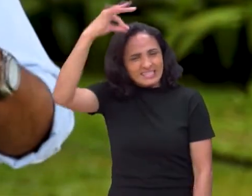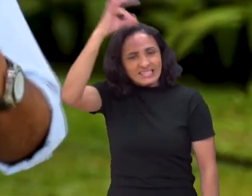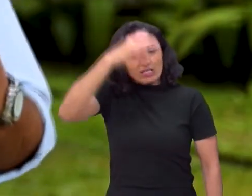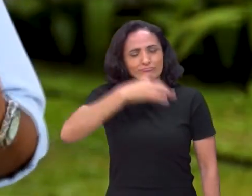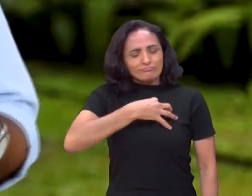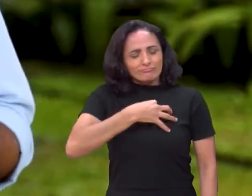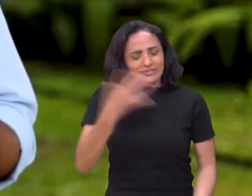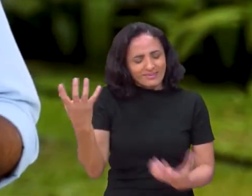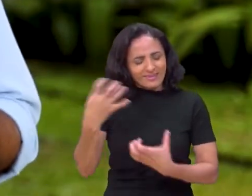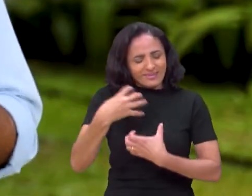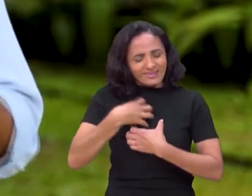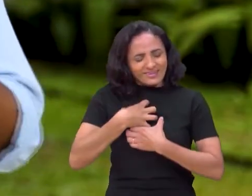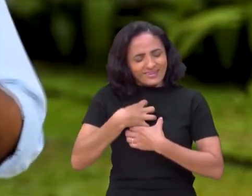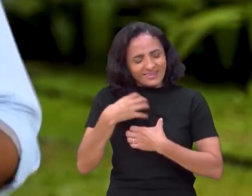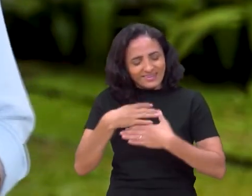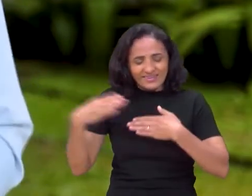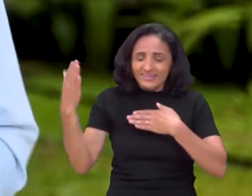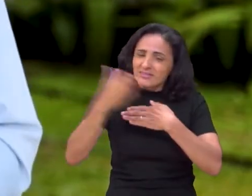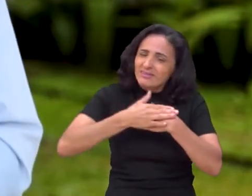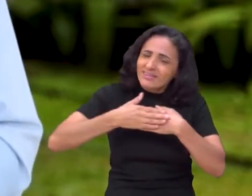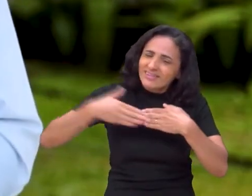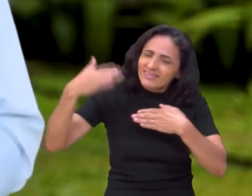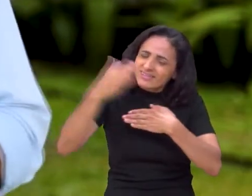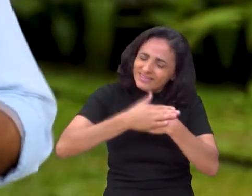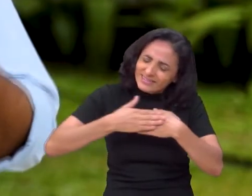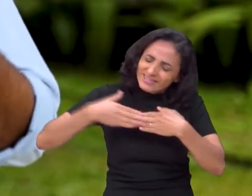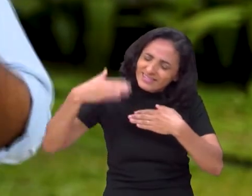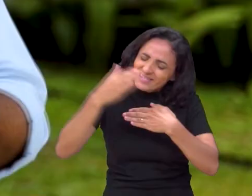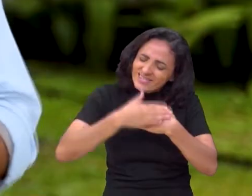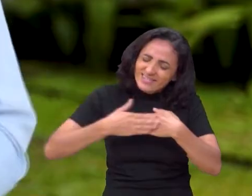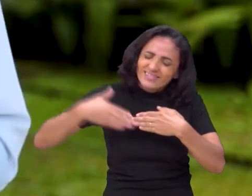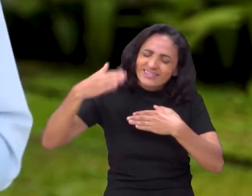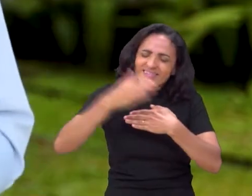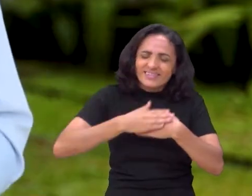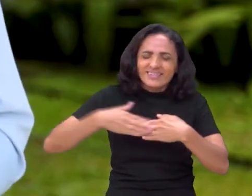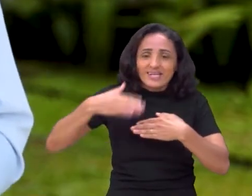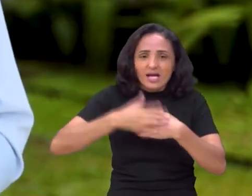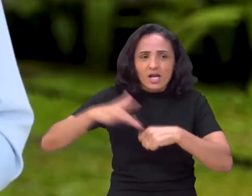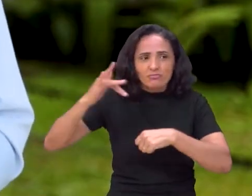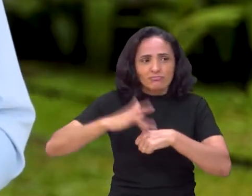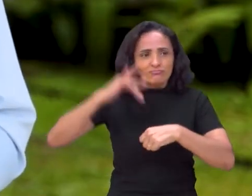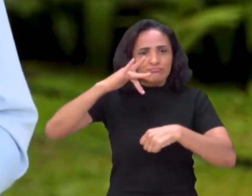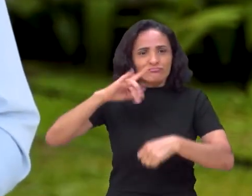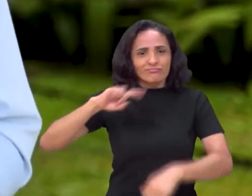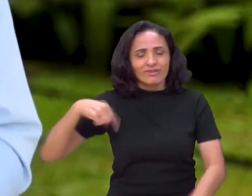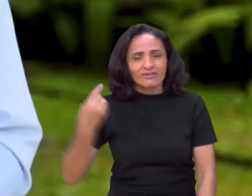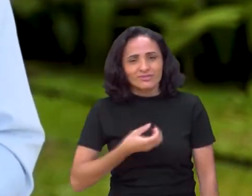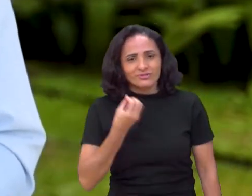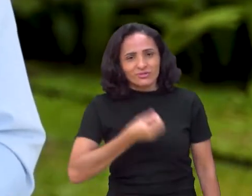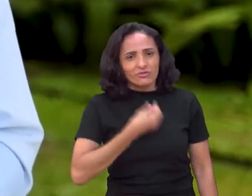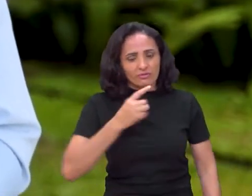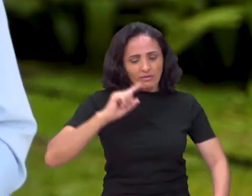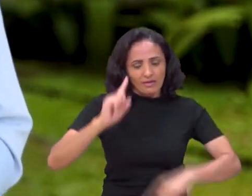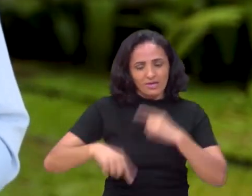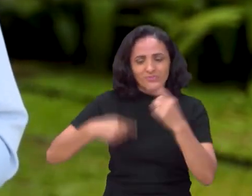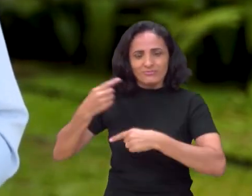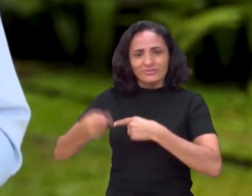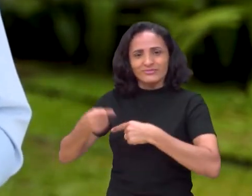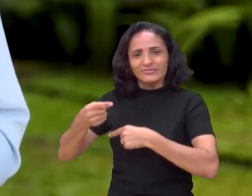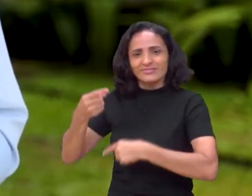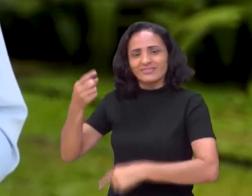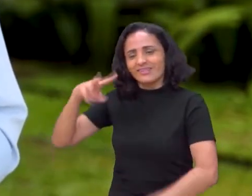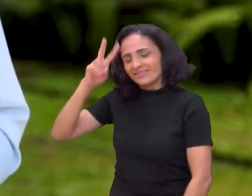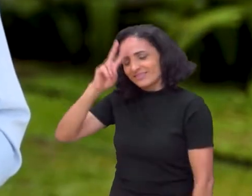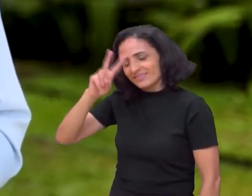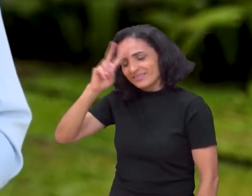faz aquele carinho em nós. É Ele quem toca em nossas almas. É Ele quem muda a nossa história. É Ele